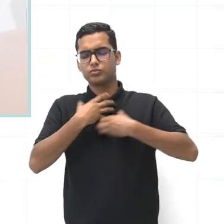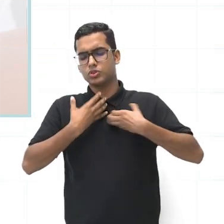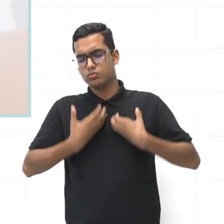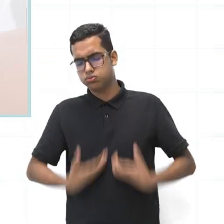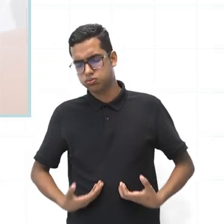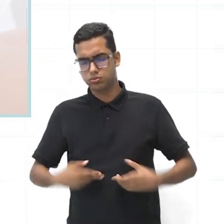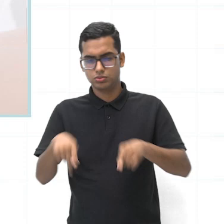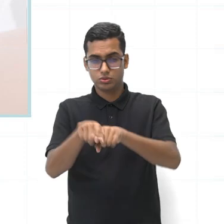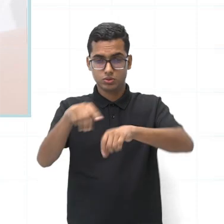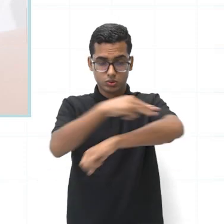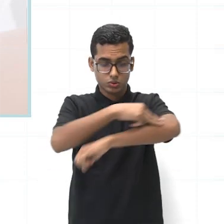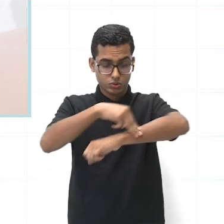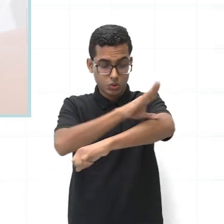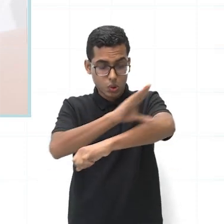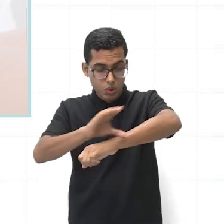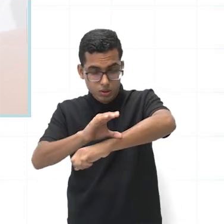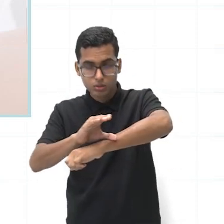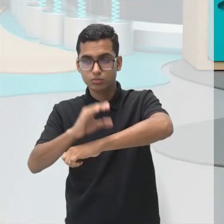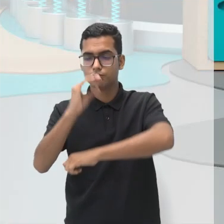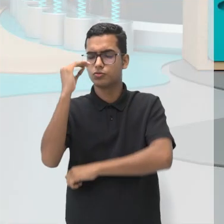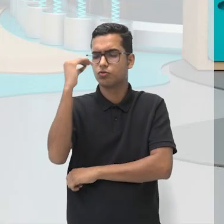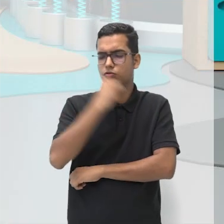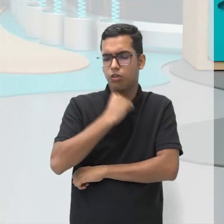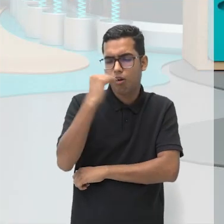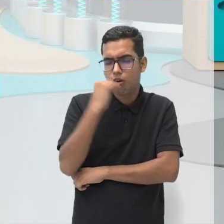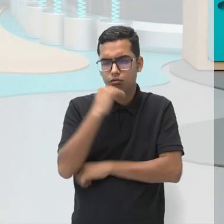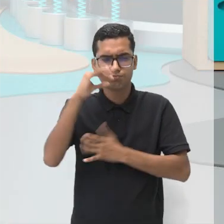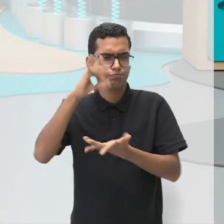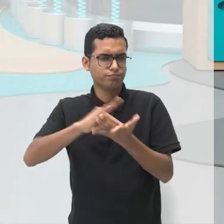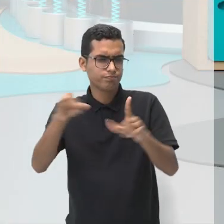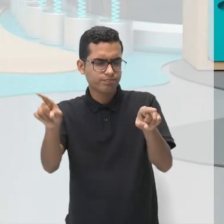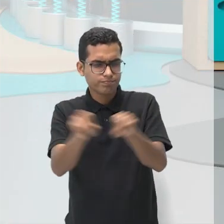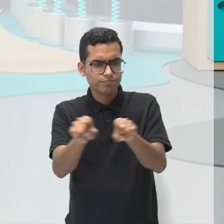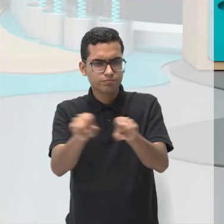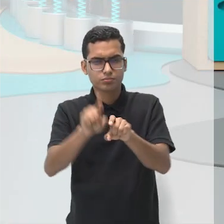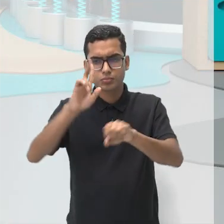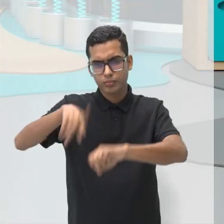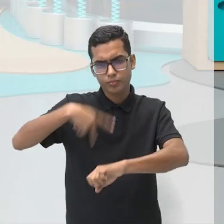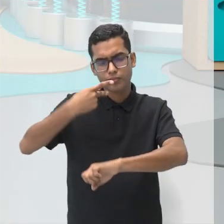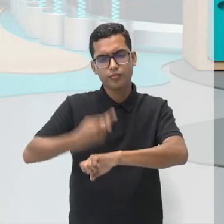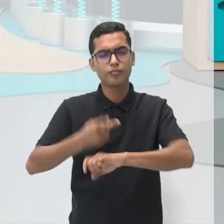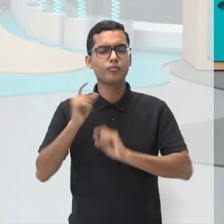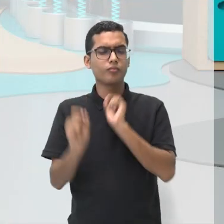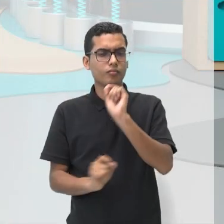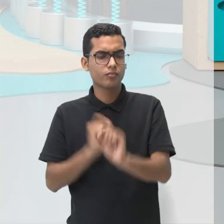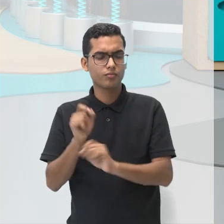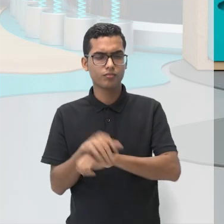a musculatura com aquela sensação de enfraquecida. Isso vai causar, né,